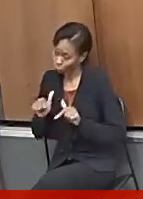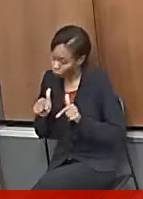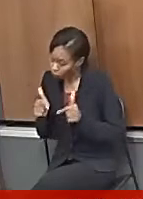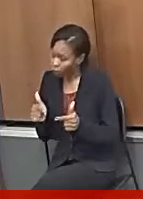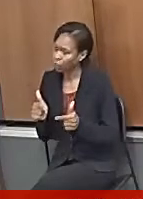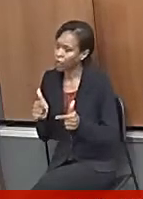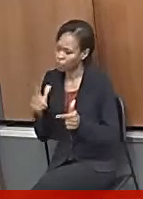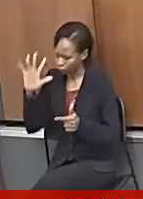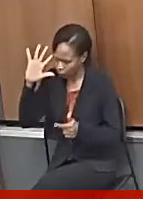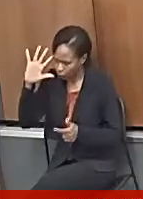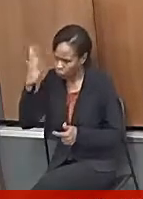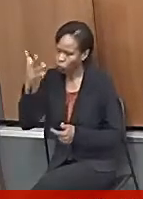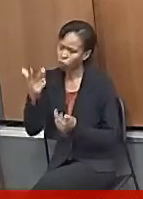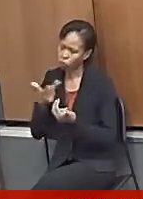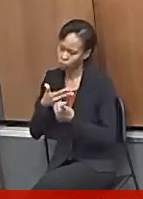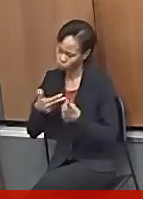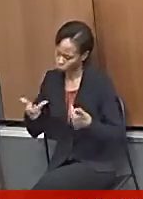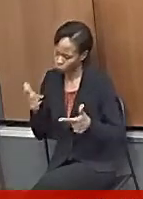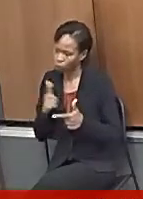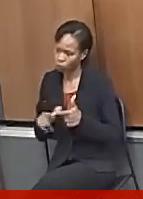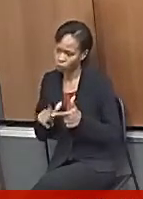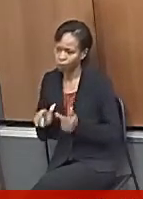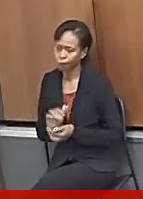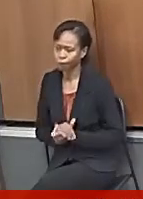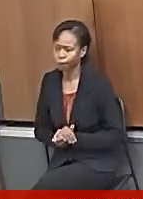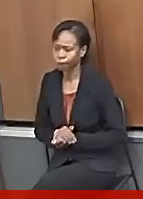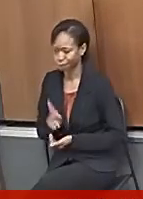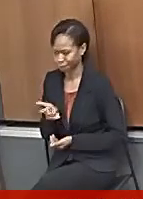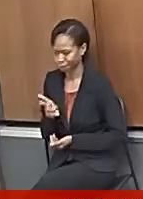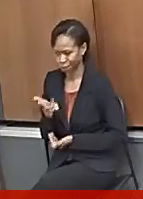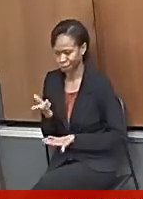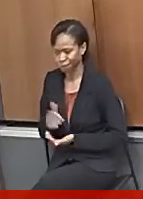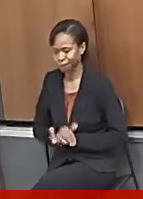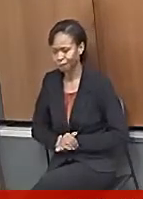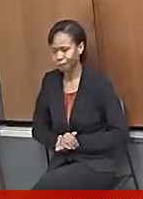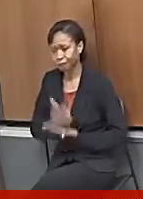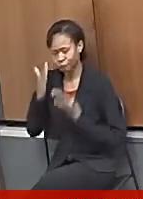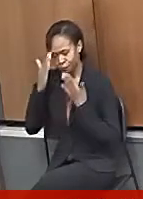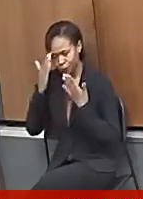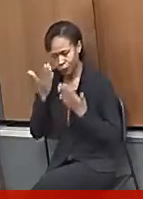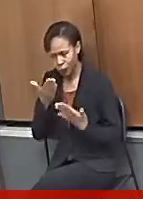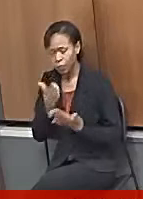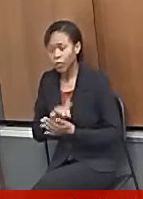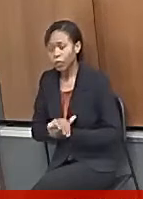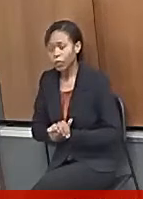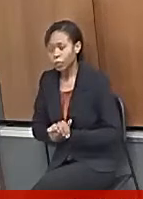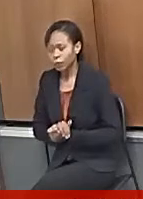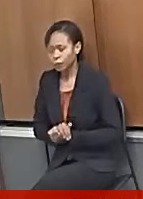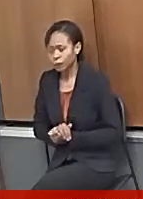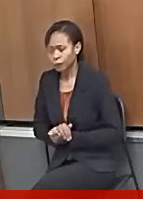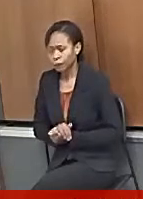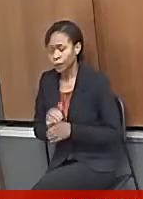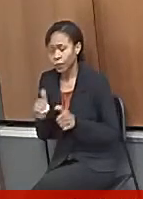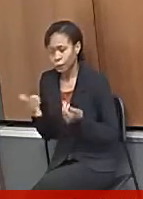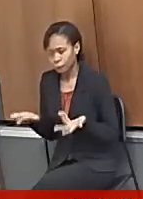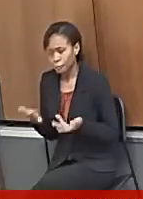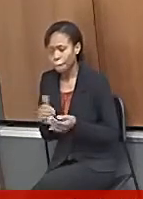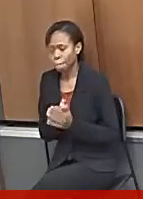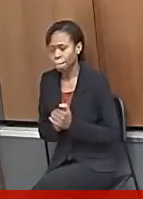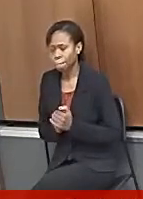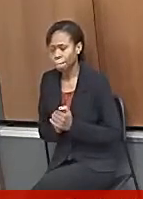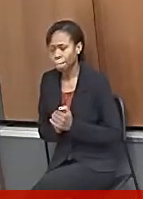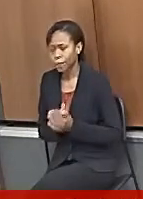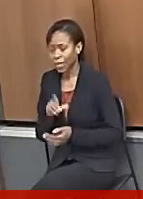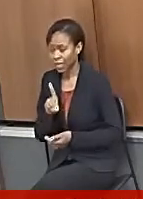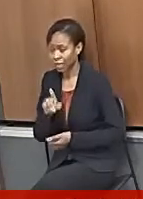para resolver as questões pode continuar com a palavra eu agradeço e então que ela seja